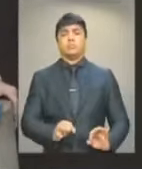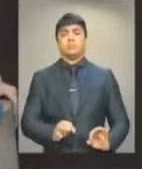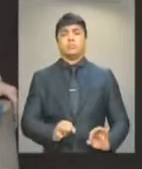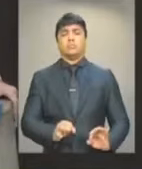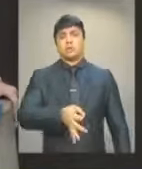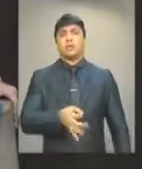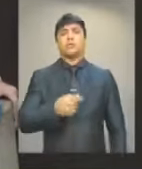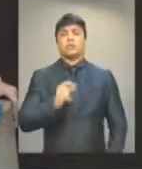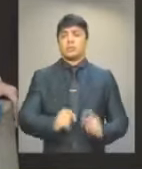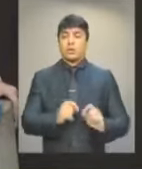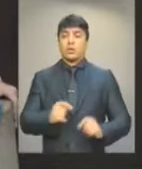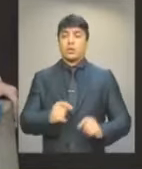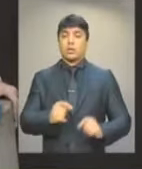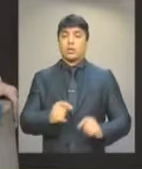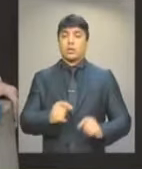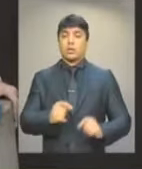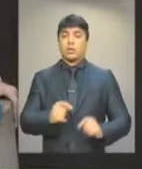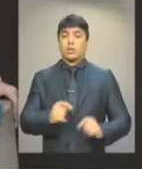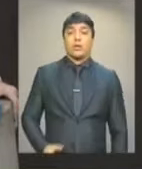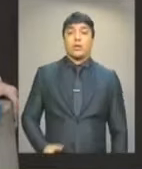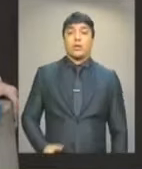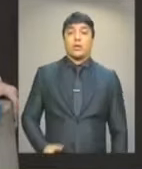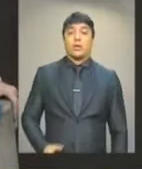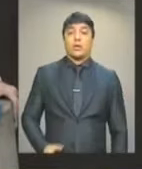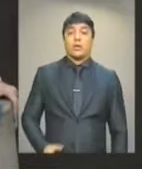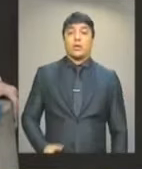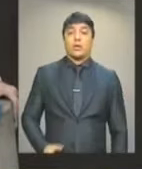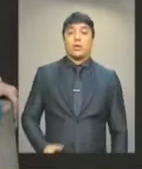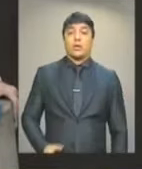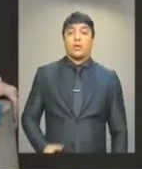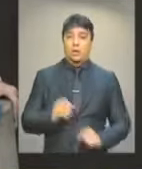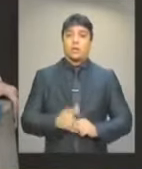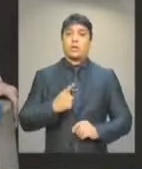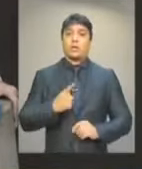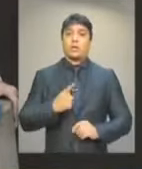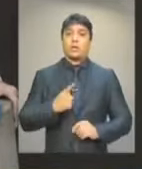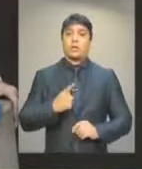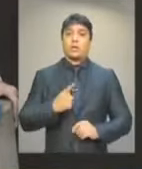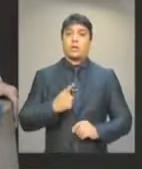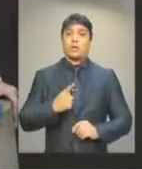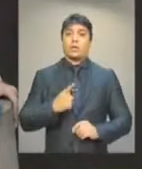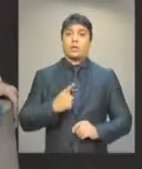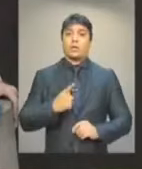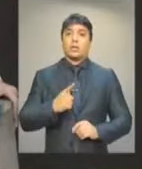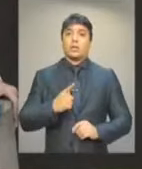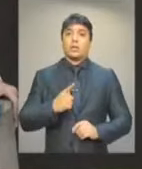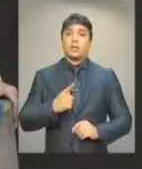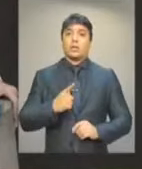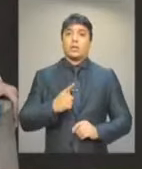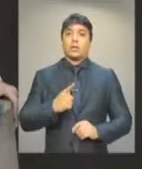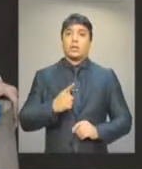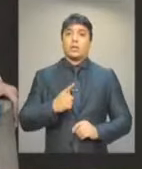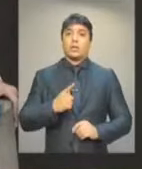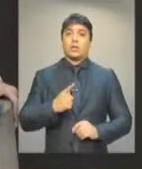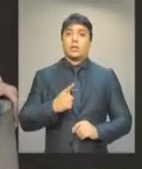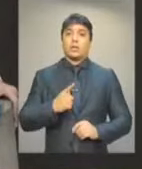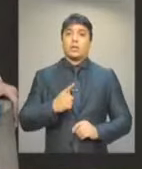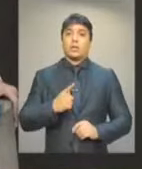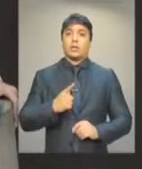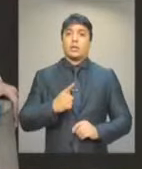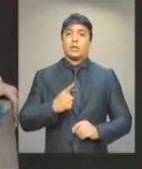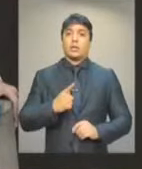foi correta a atitude do governo Camilo em ouvir os médicos